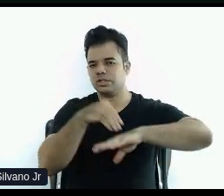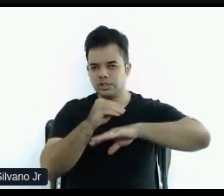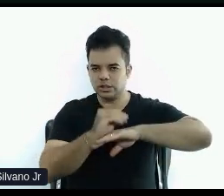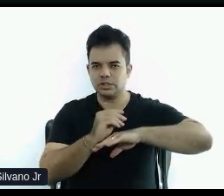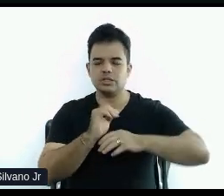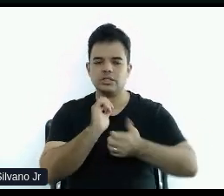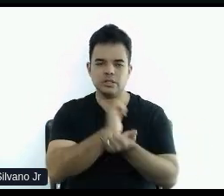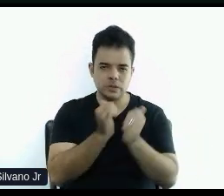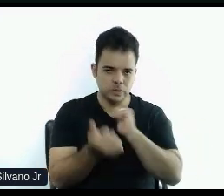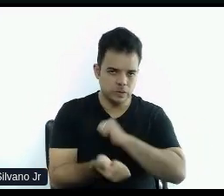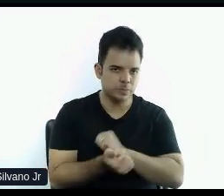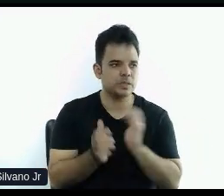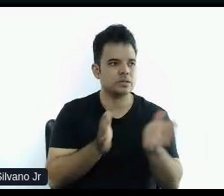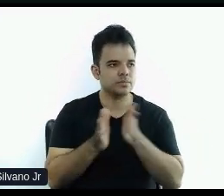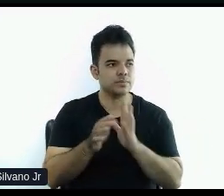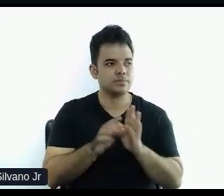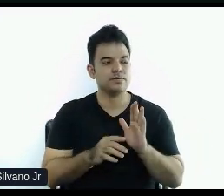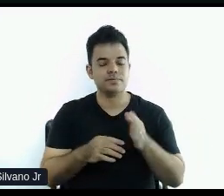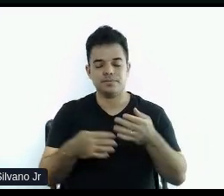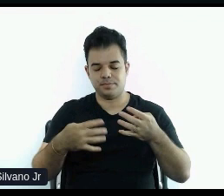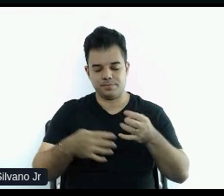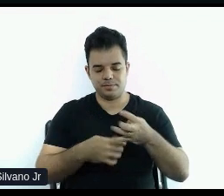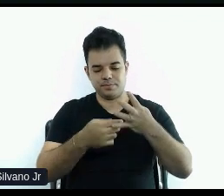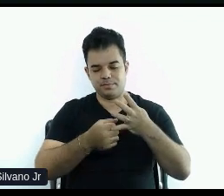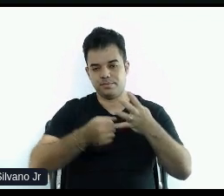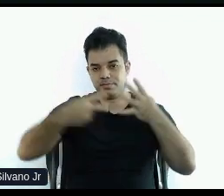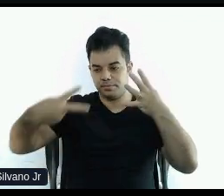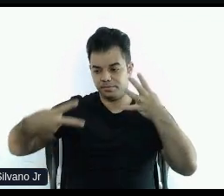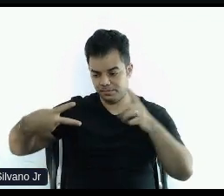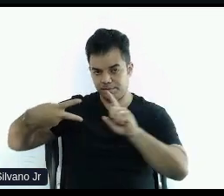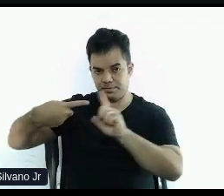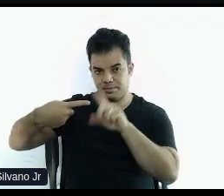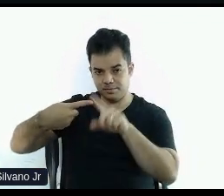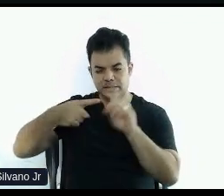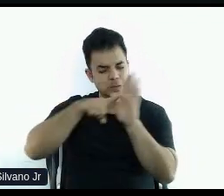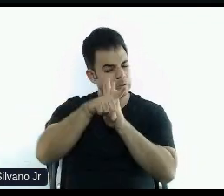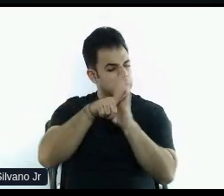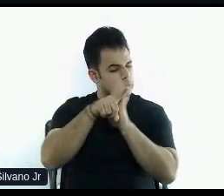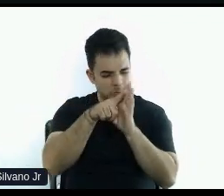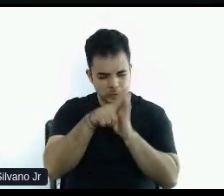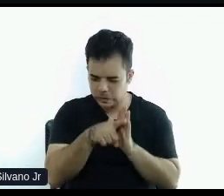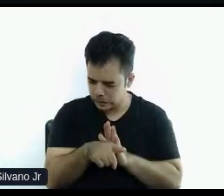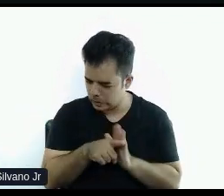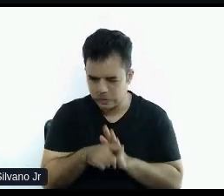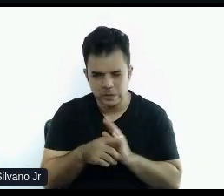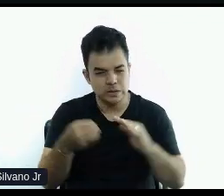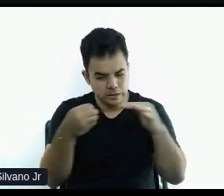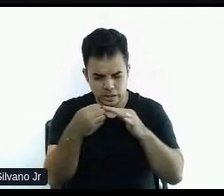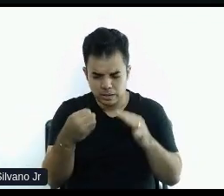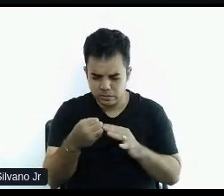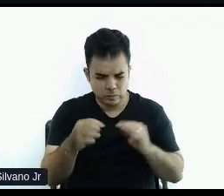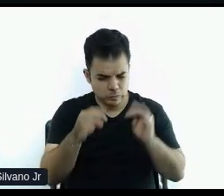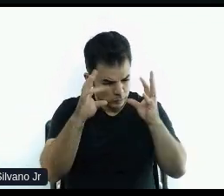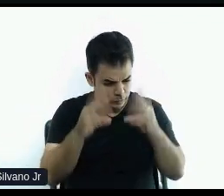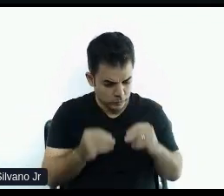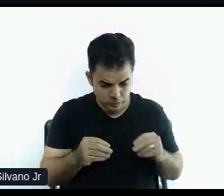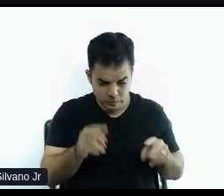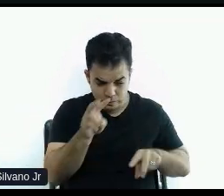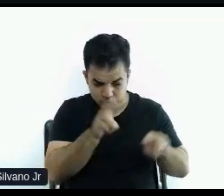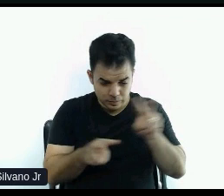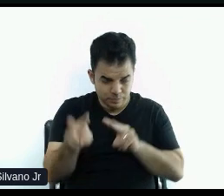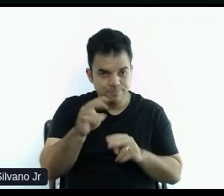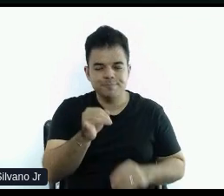gente faz a análise de todos esses relatórios, consolida os dados, por exemplo, esse